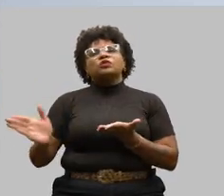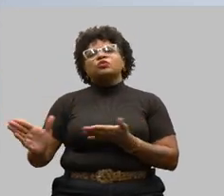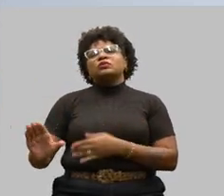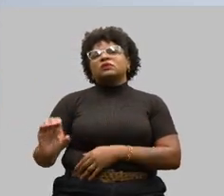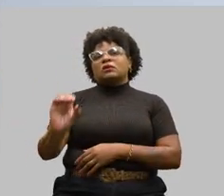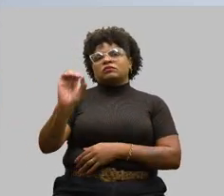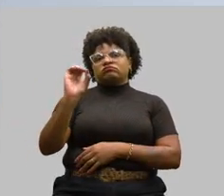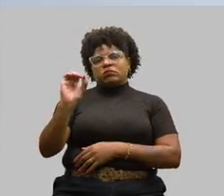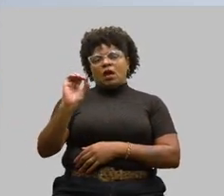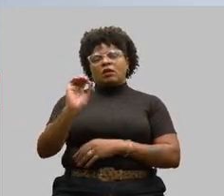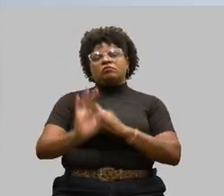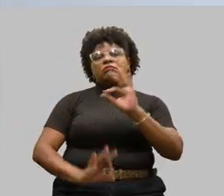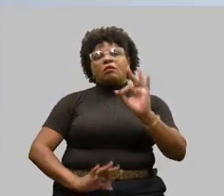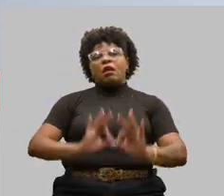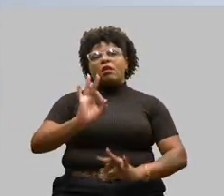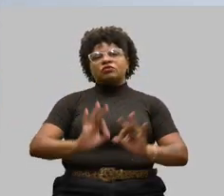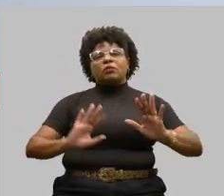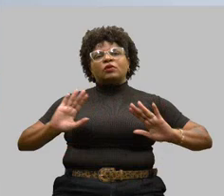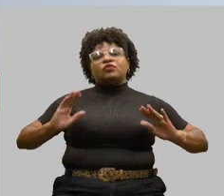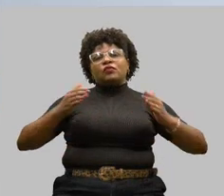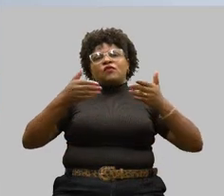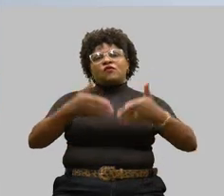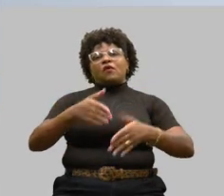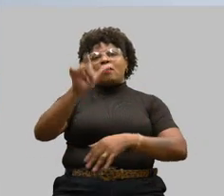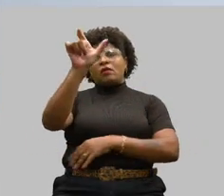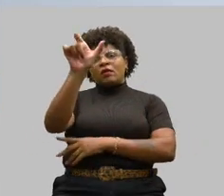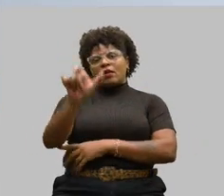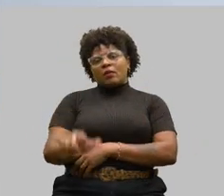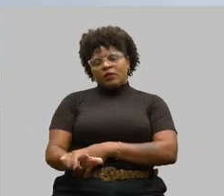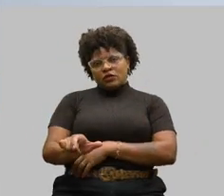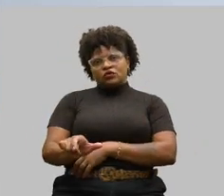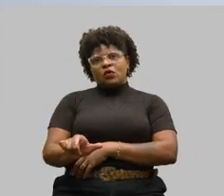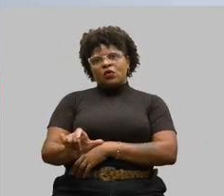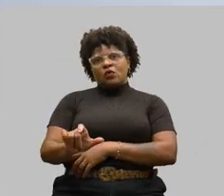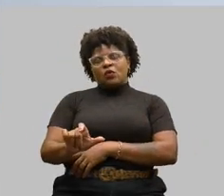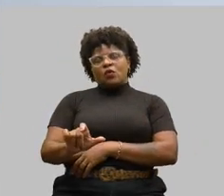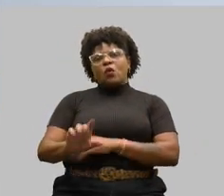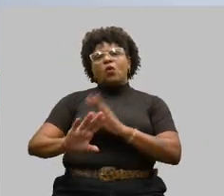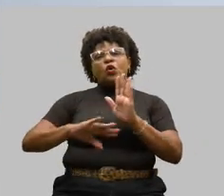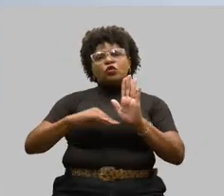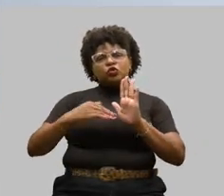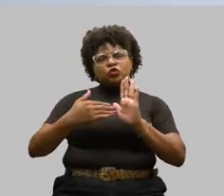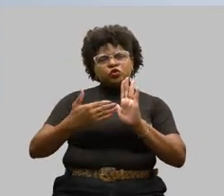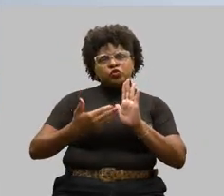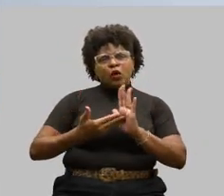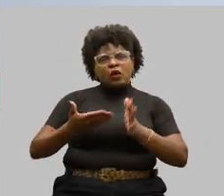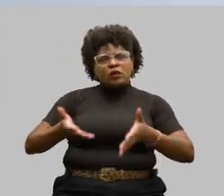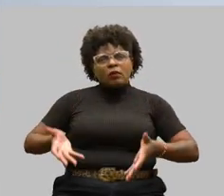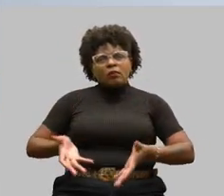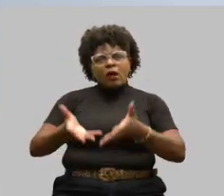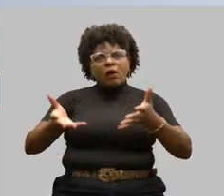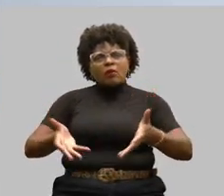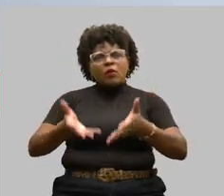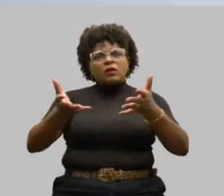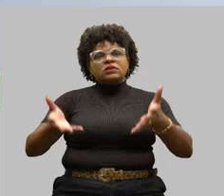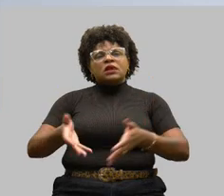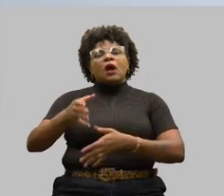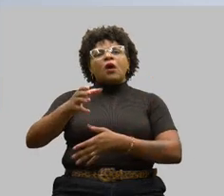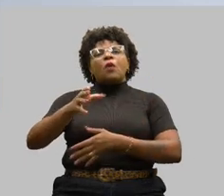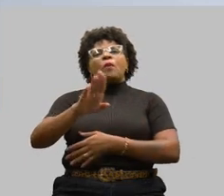na pessoa a avaliação social da pessoa com deficiência e da sua deficiência